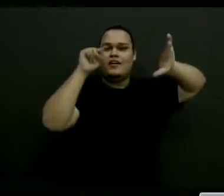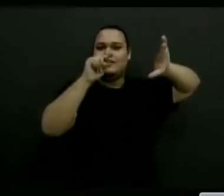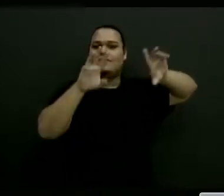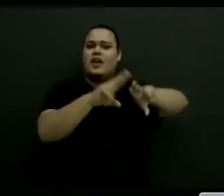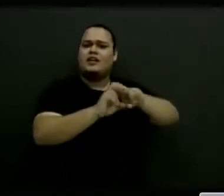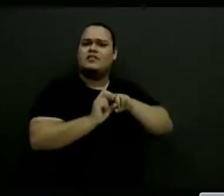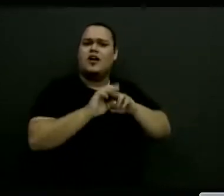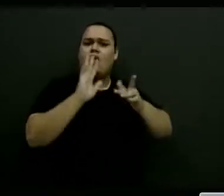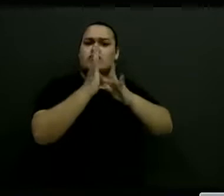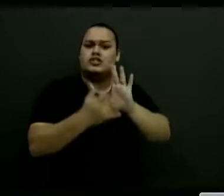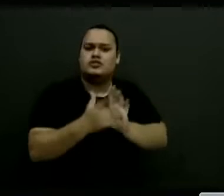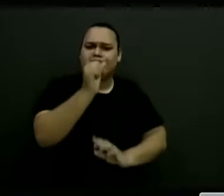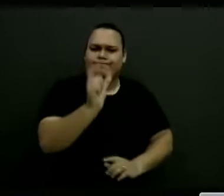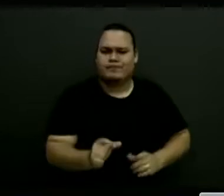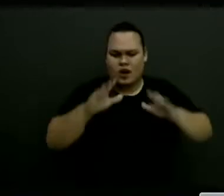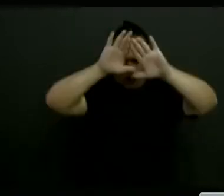que tinha que ser feito.